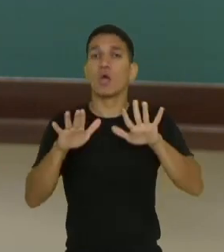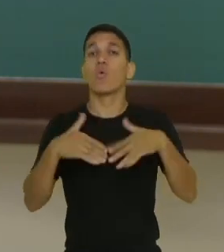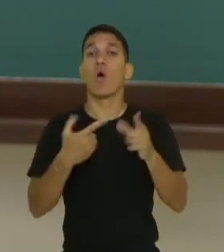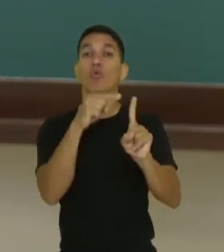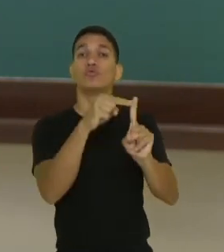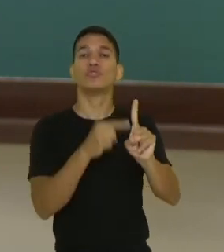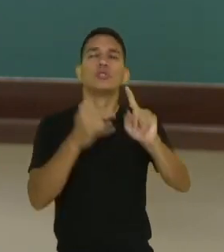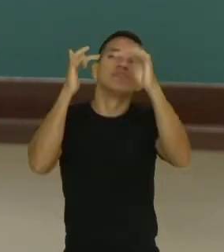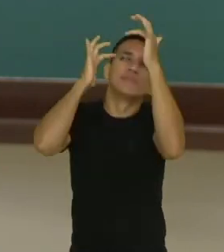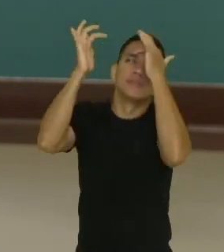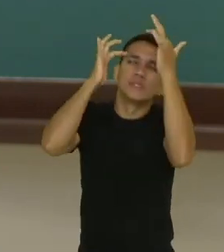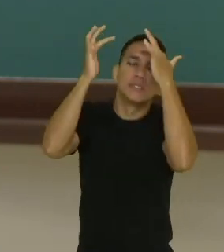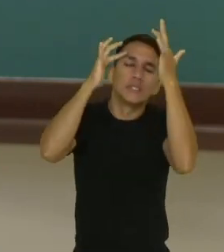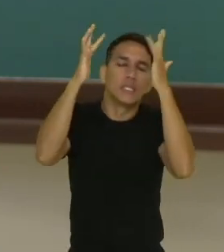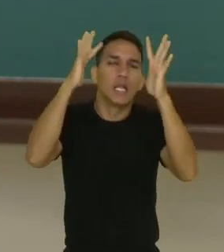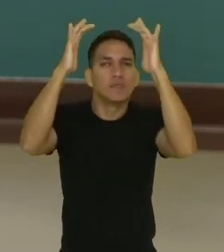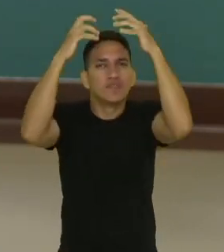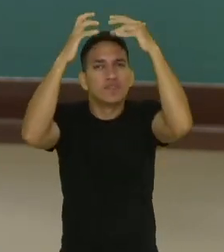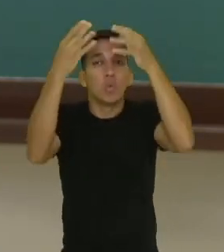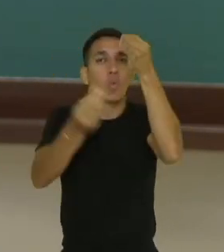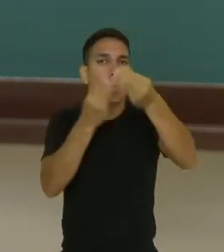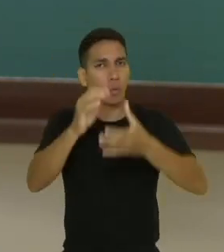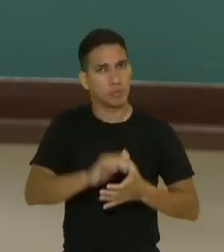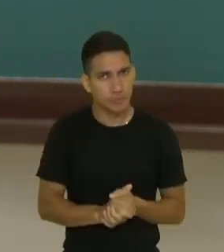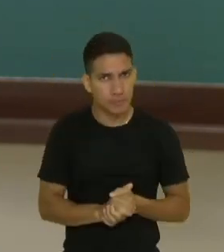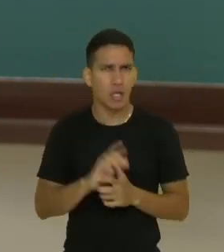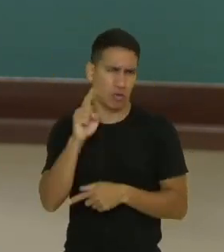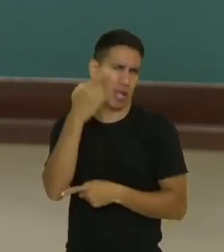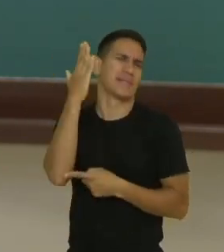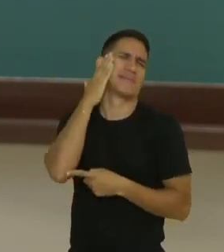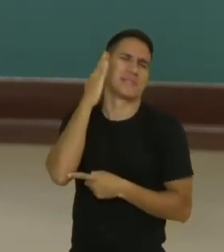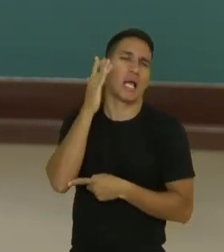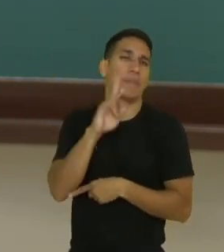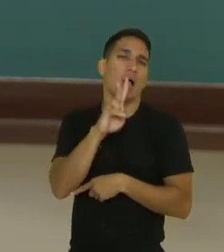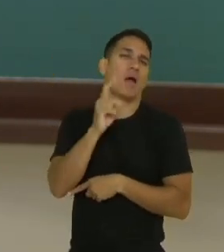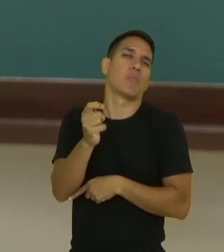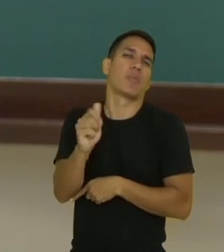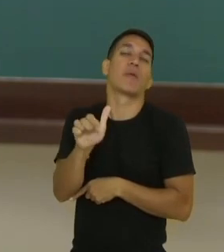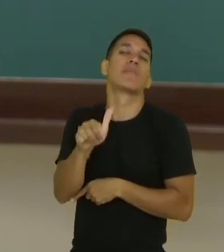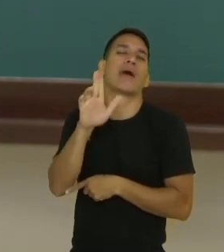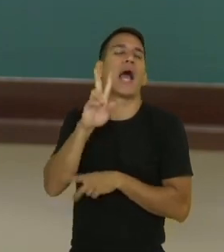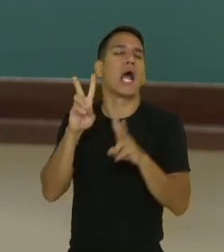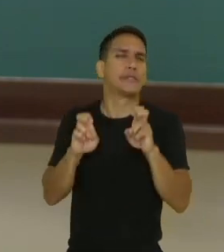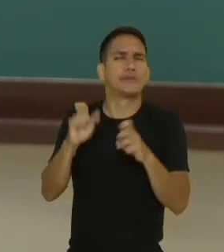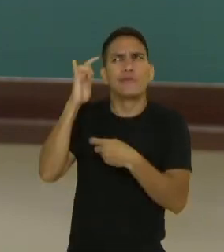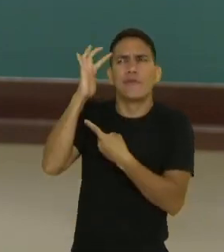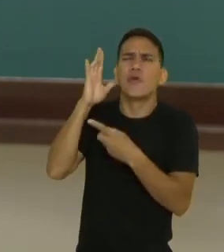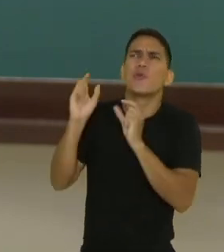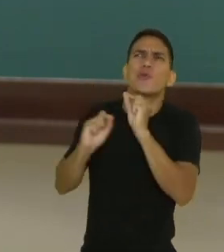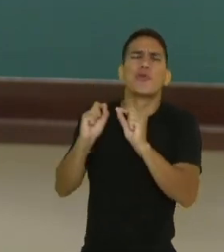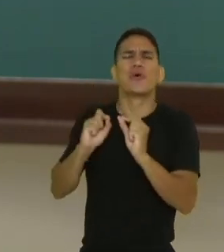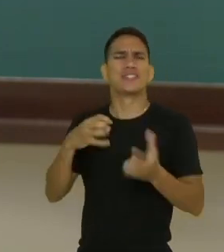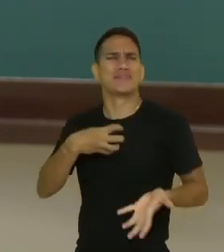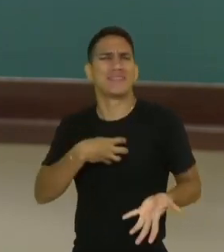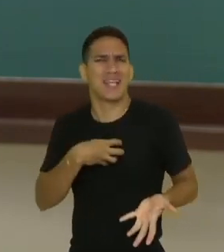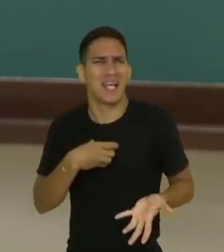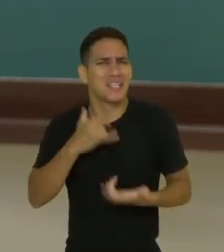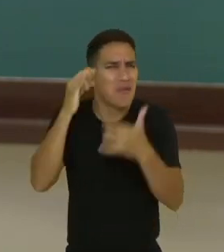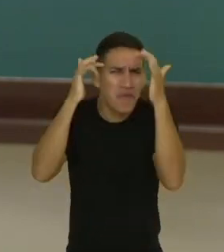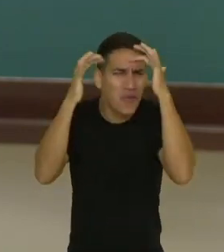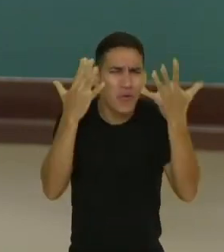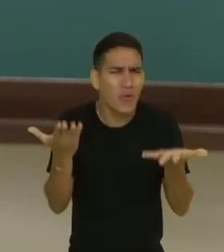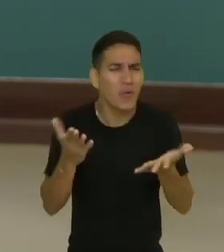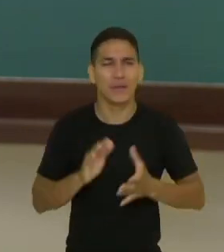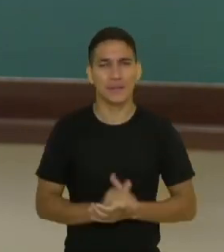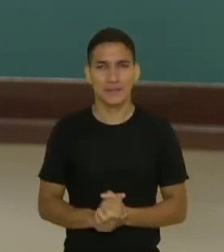de reflexão filosófica, né? A gente sabe um pouco do que é filosofia, mas que tipo de reflexão? Qual que é o jeitão da filosofia?